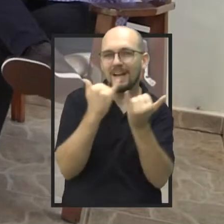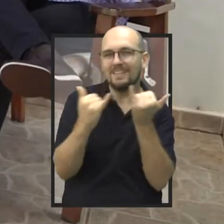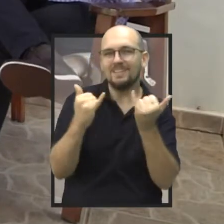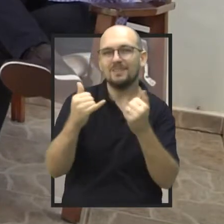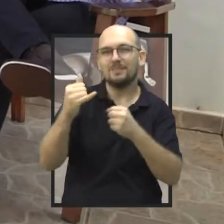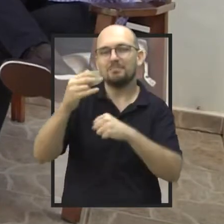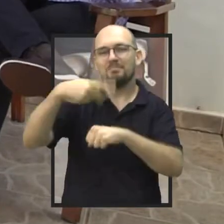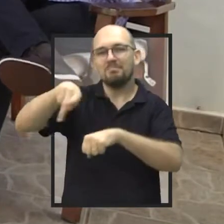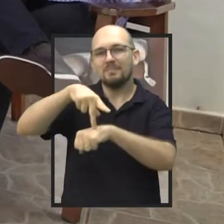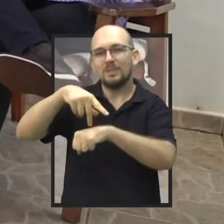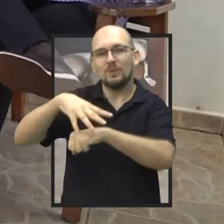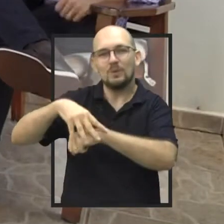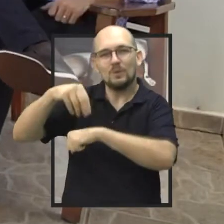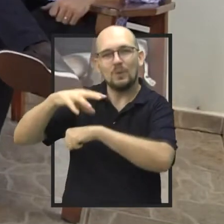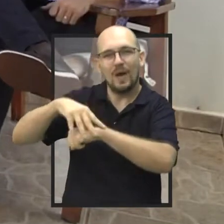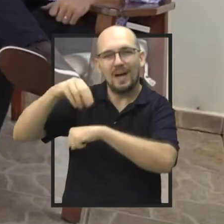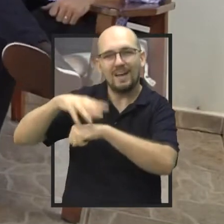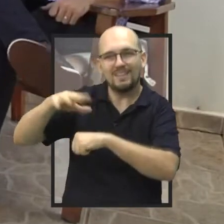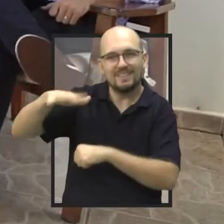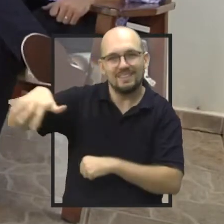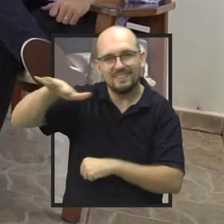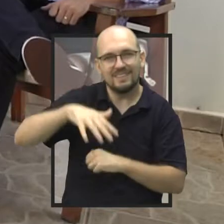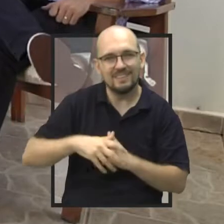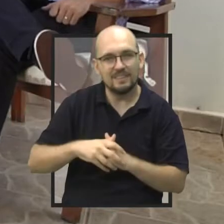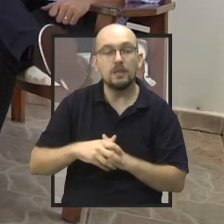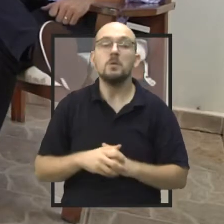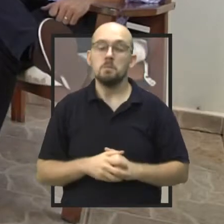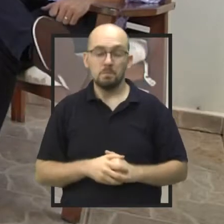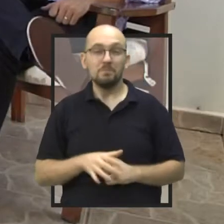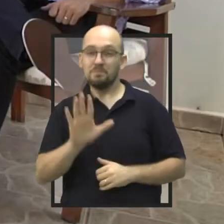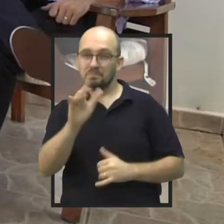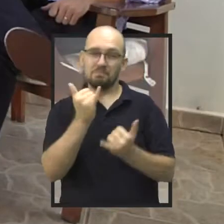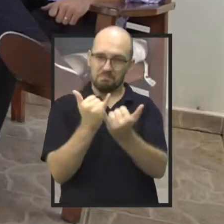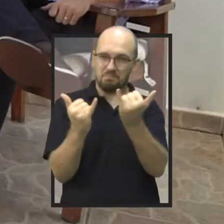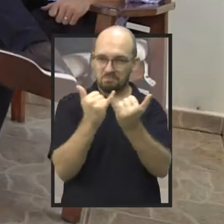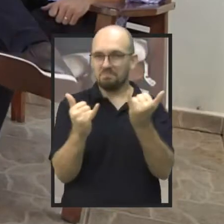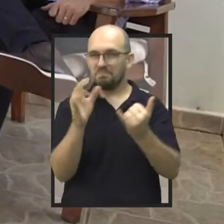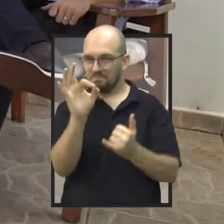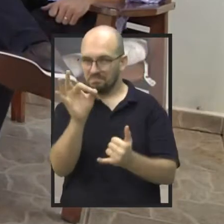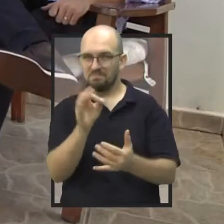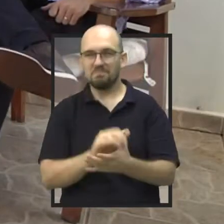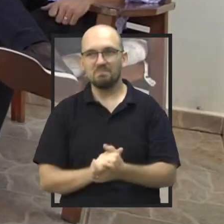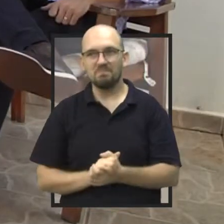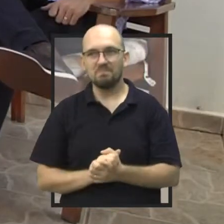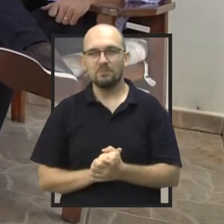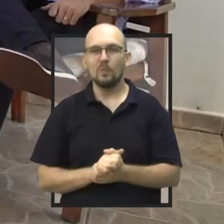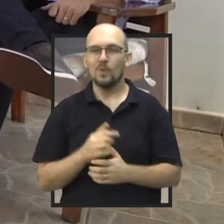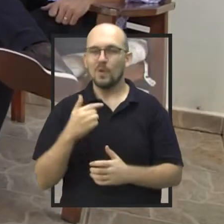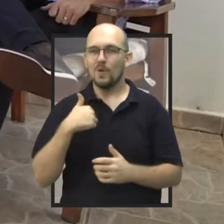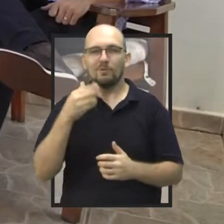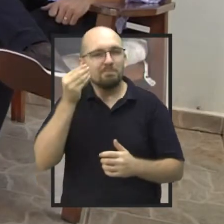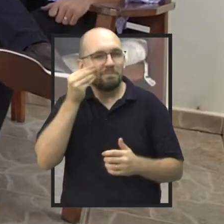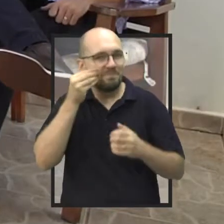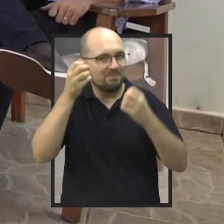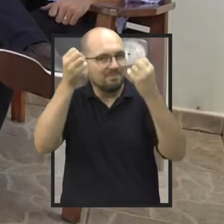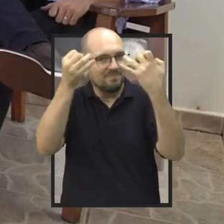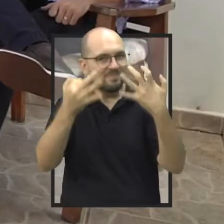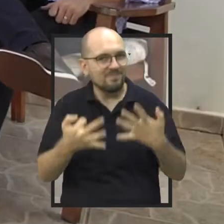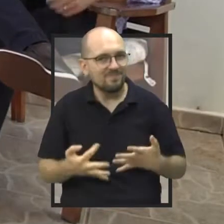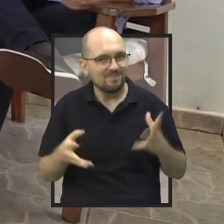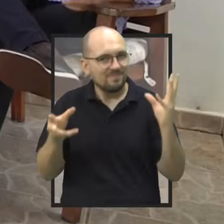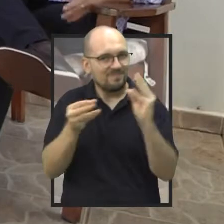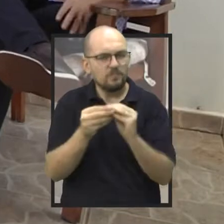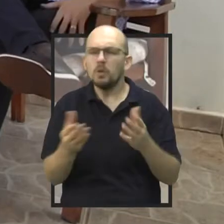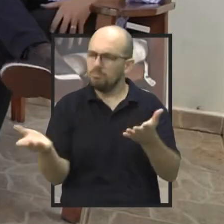Suécia, doutor? Mais ou menos por aí? Em termos. Em termos. Em termos. Posso fazer uma digressão a respeito de tudo